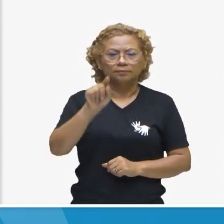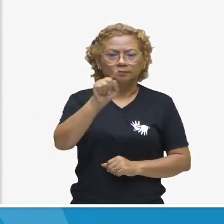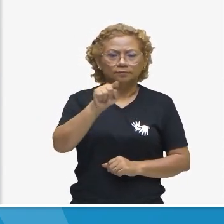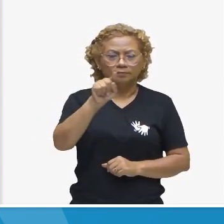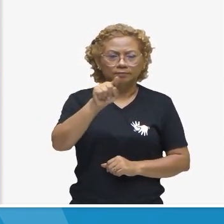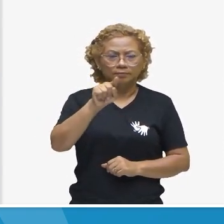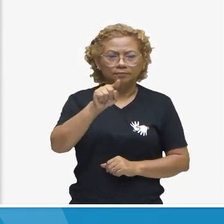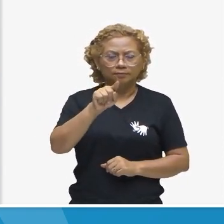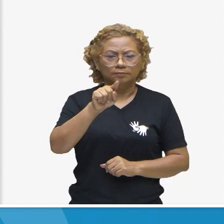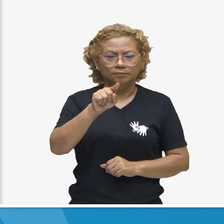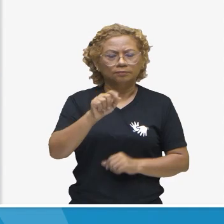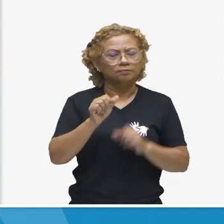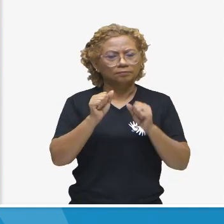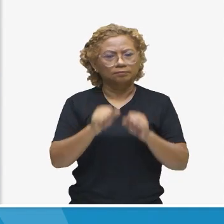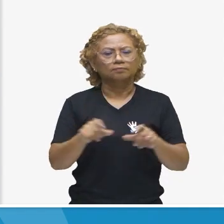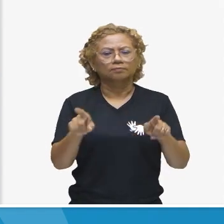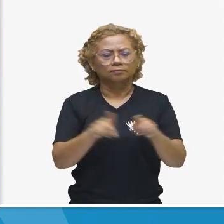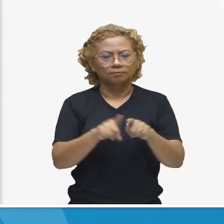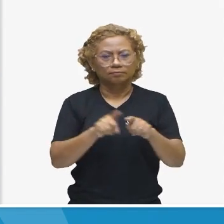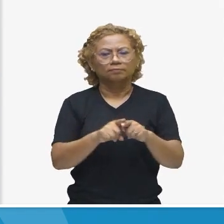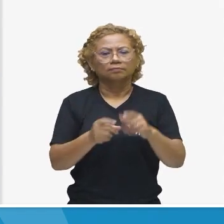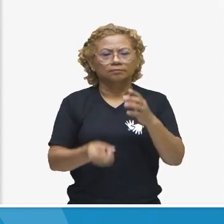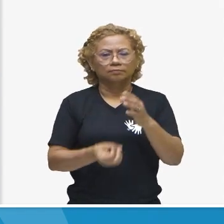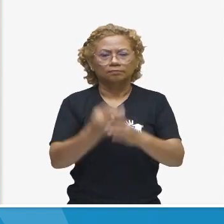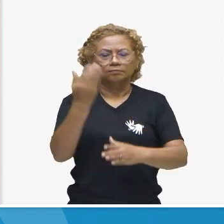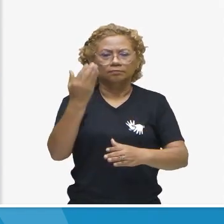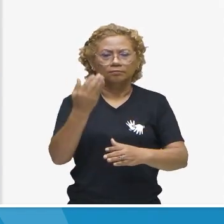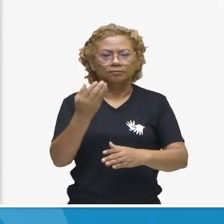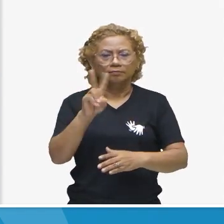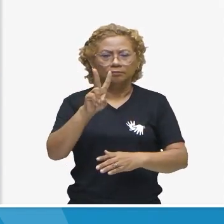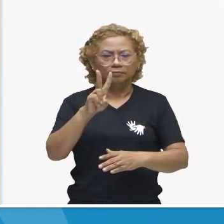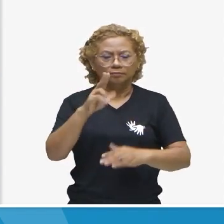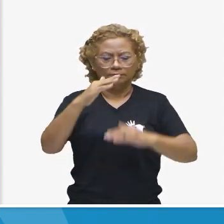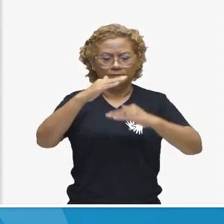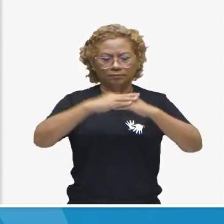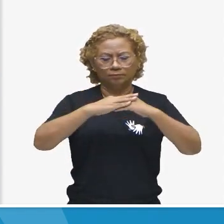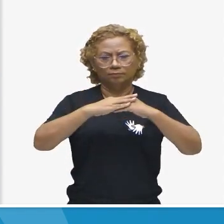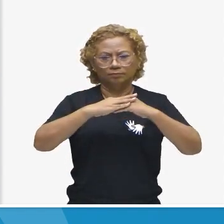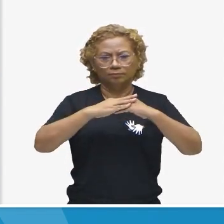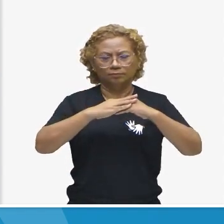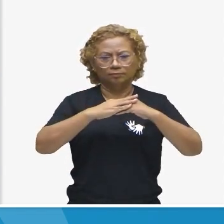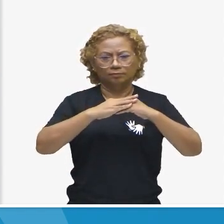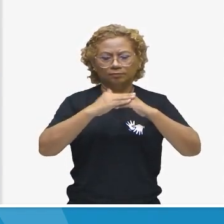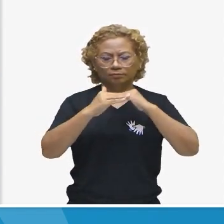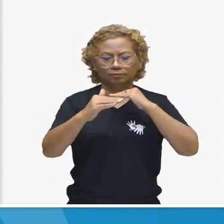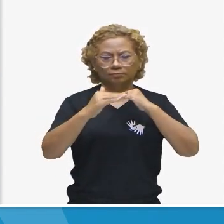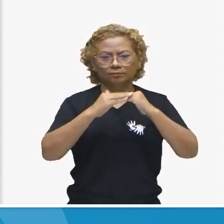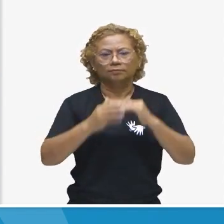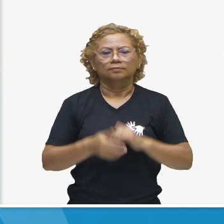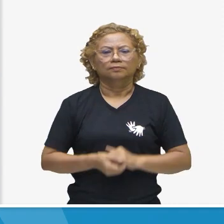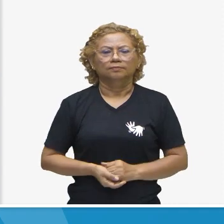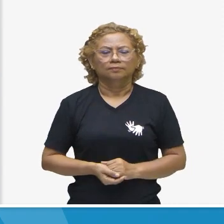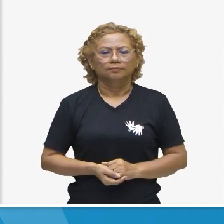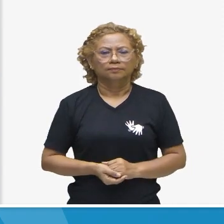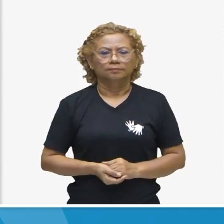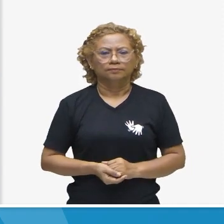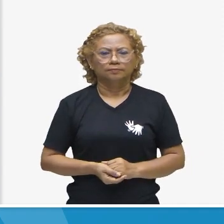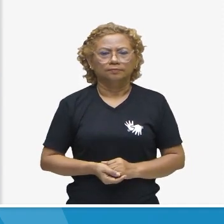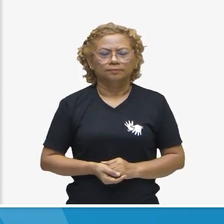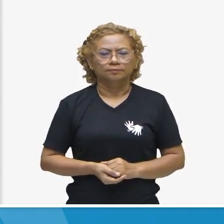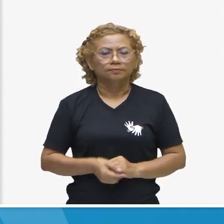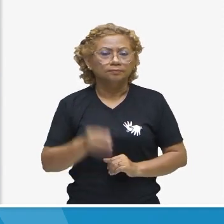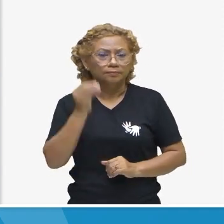em cima de outro plano. Tudo bem? Nessa próxima imagem, nós vamos